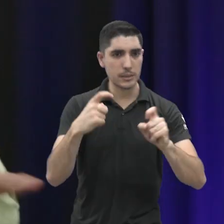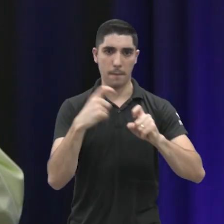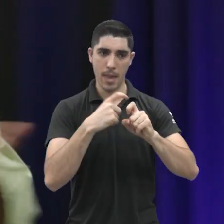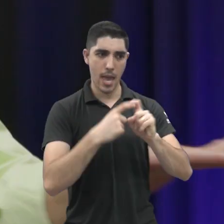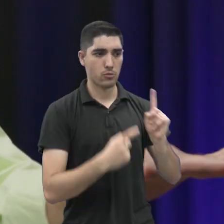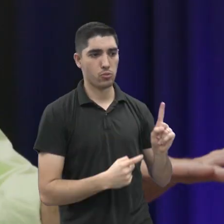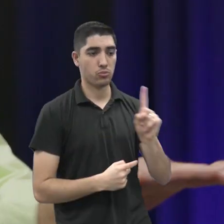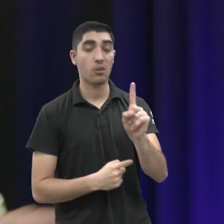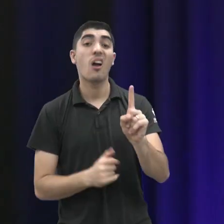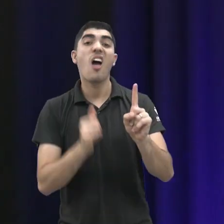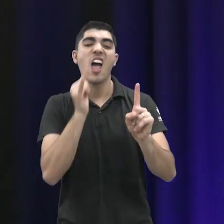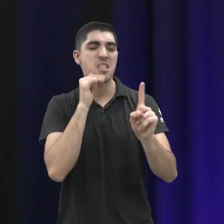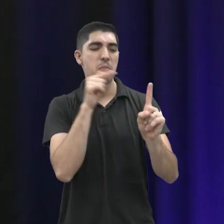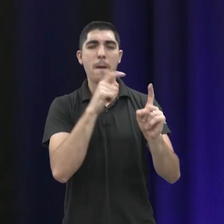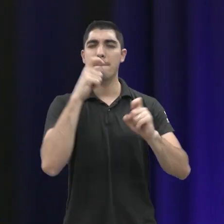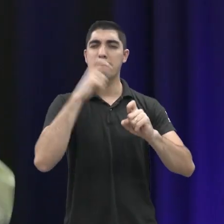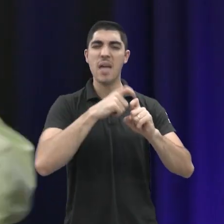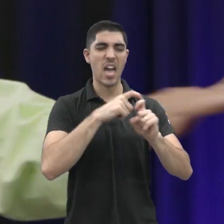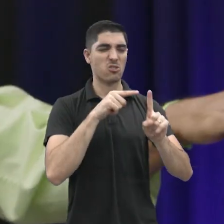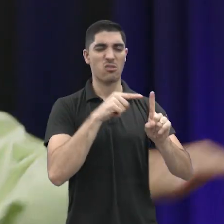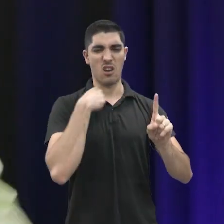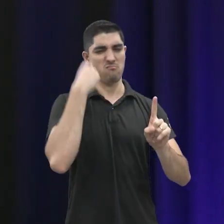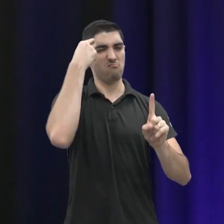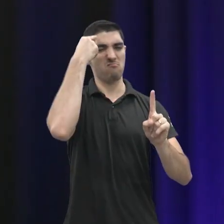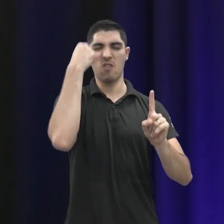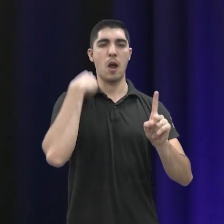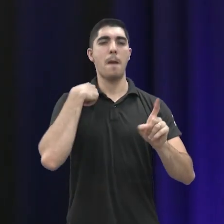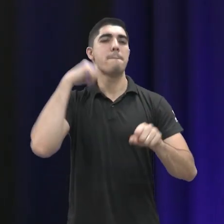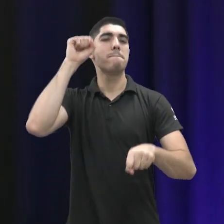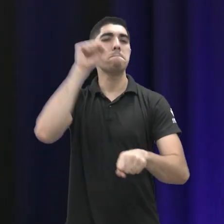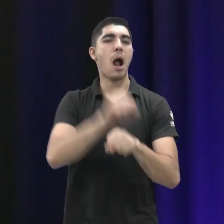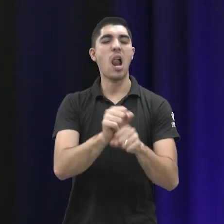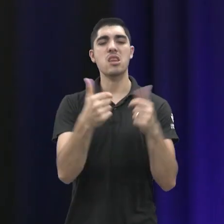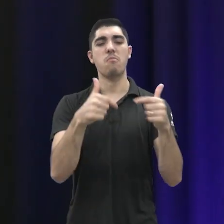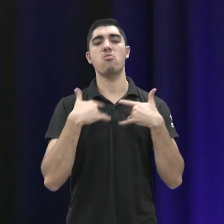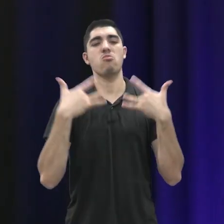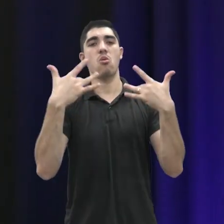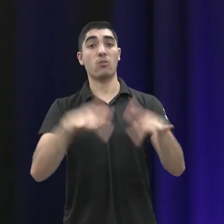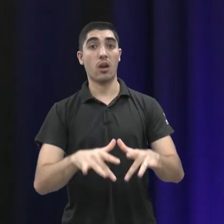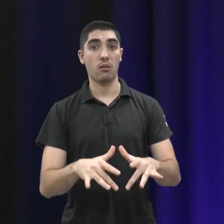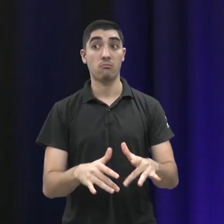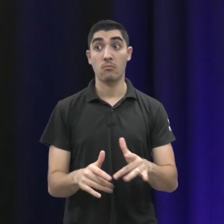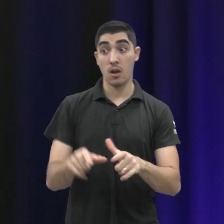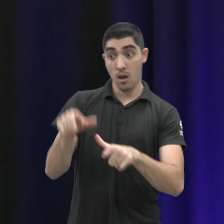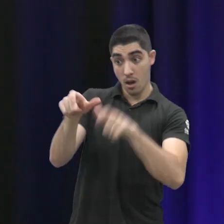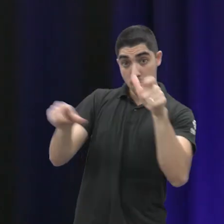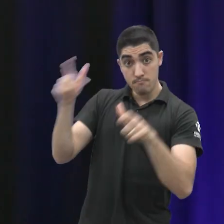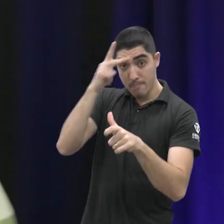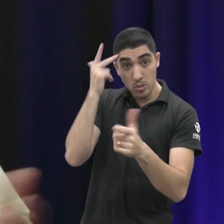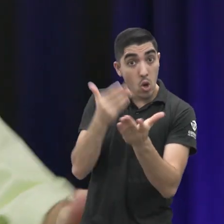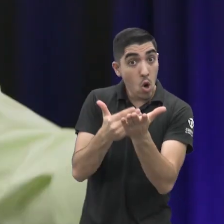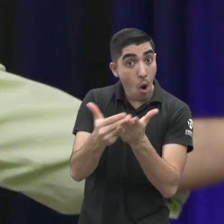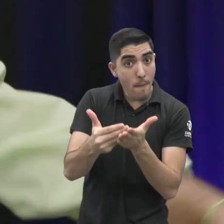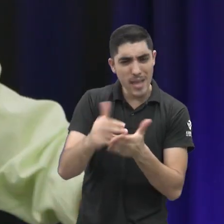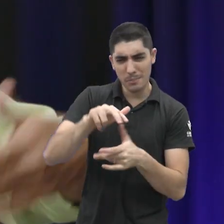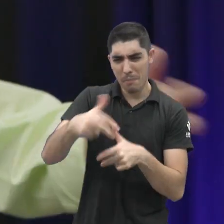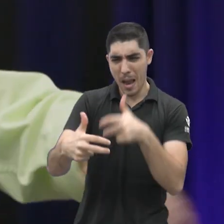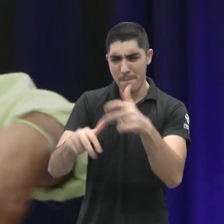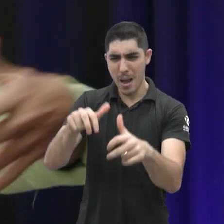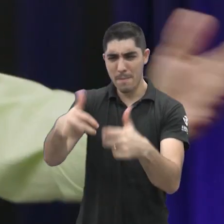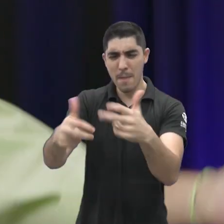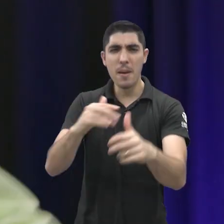o médico resolvesse parar, os médicos parassem, a gente teria mortes, né? Problemas com